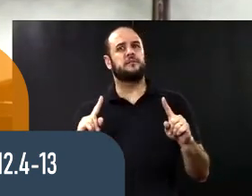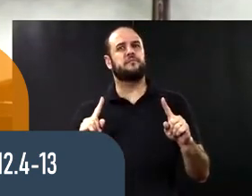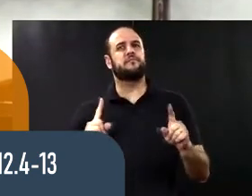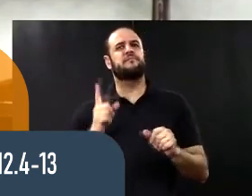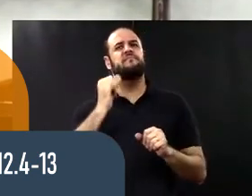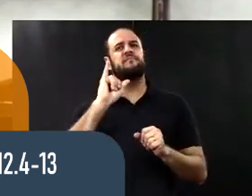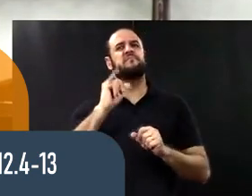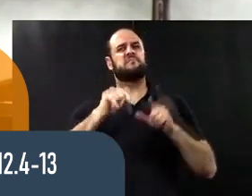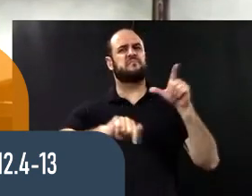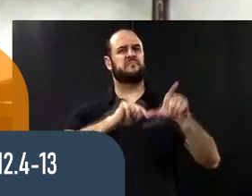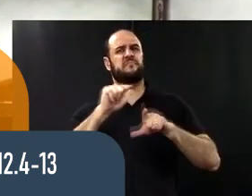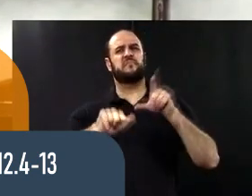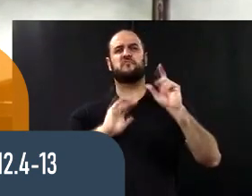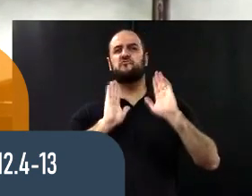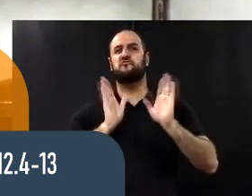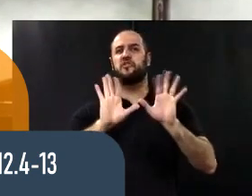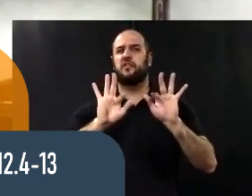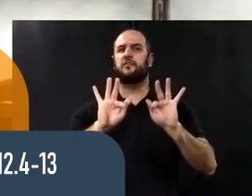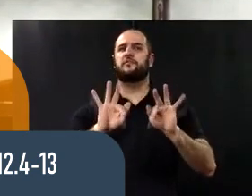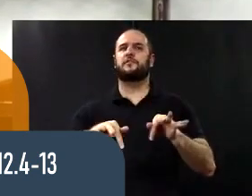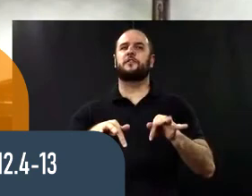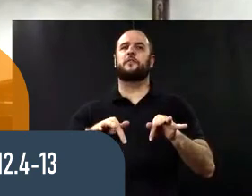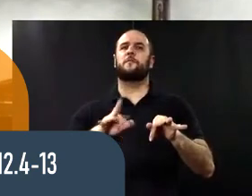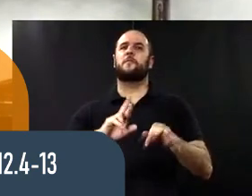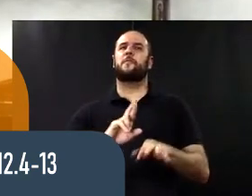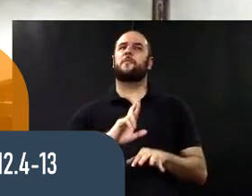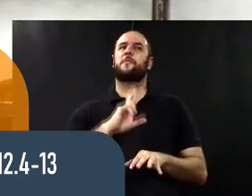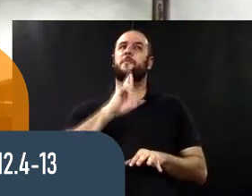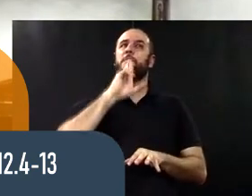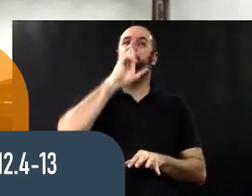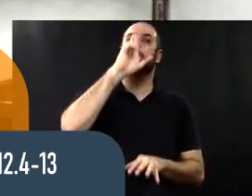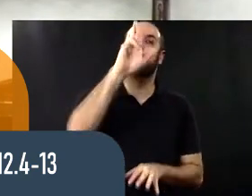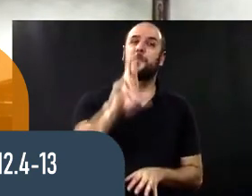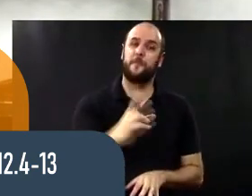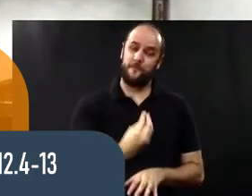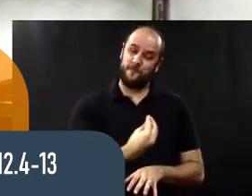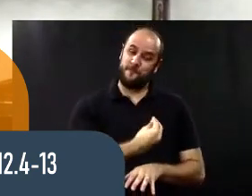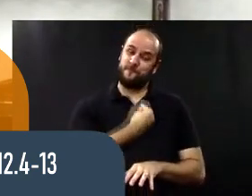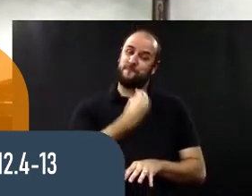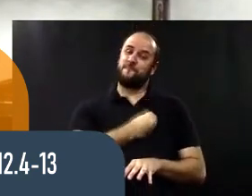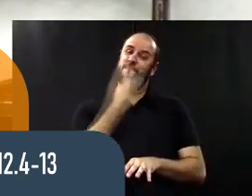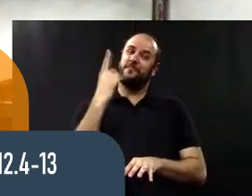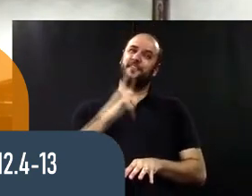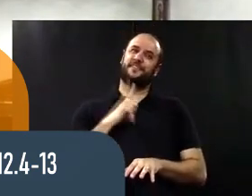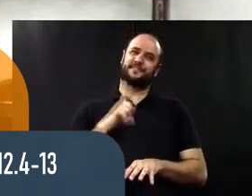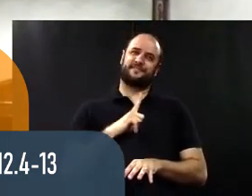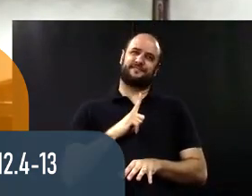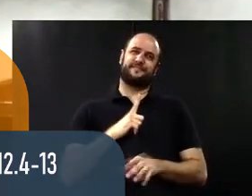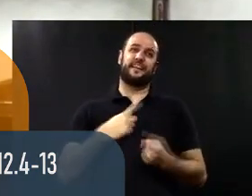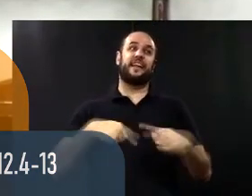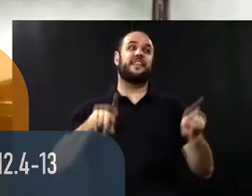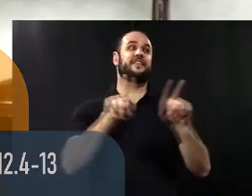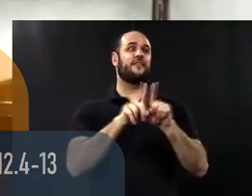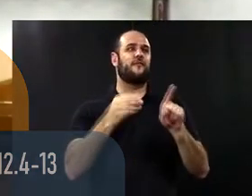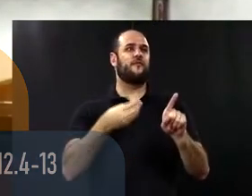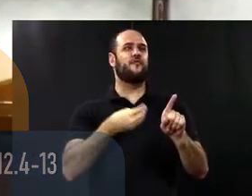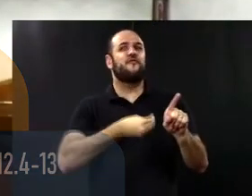é completo, o resultado é vida. Versículo 9, parte B. Então, viveremos?